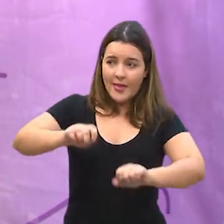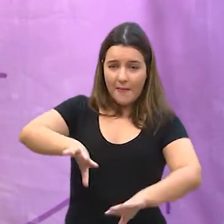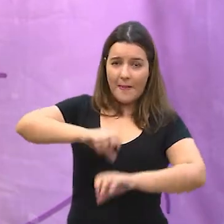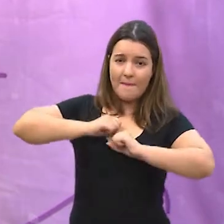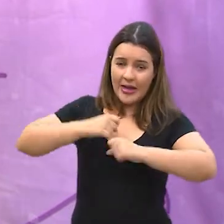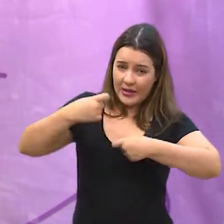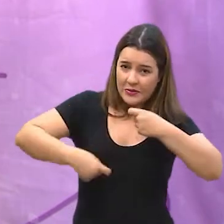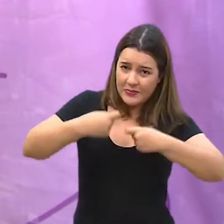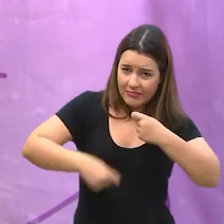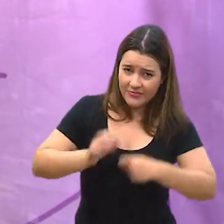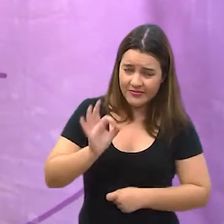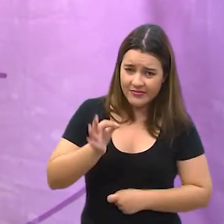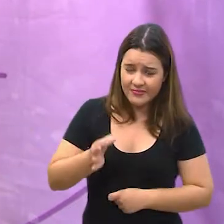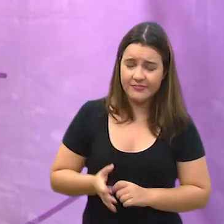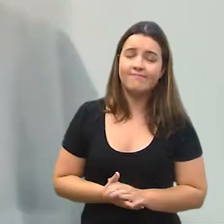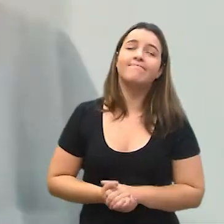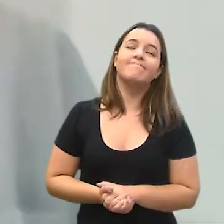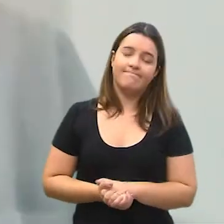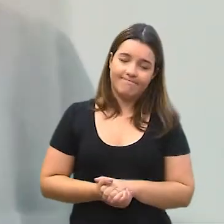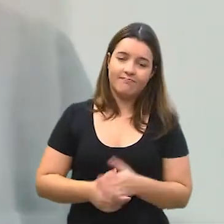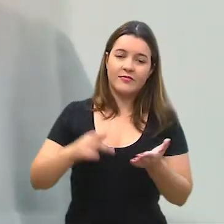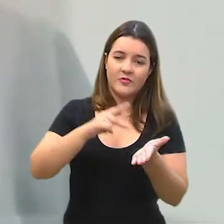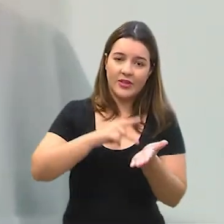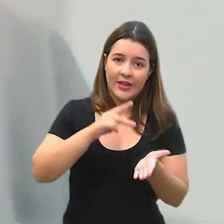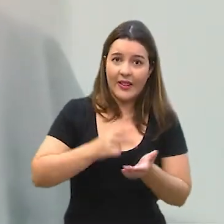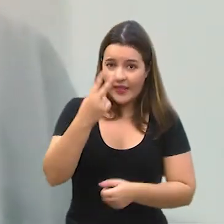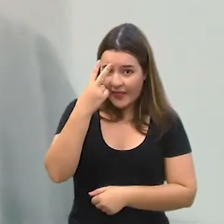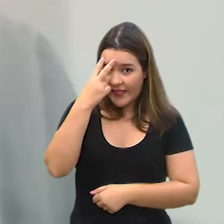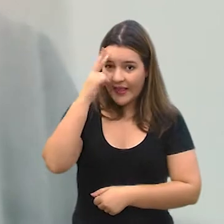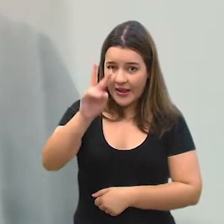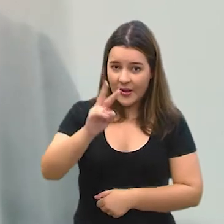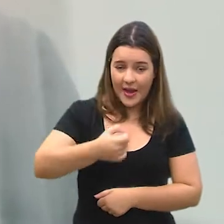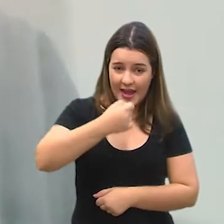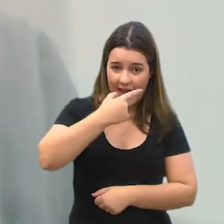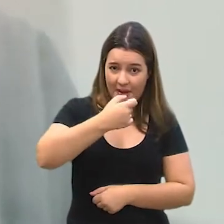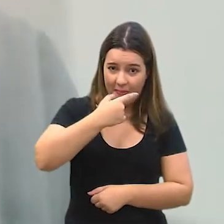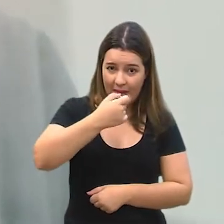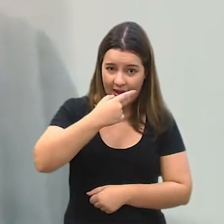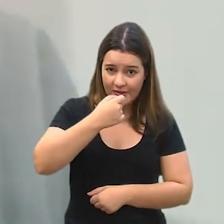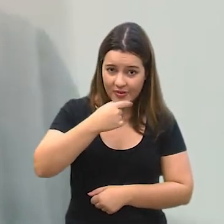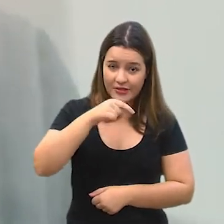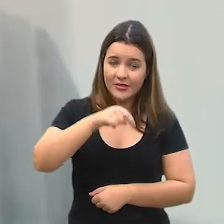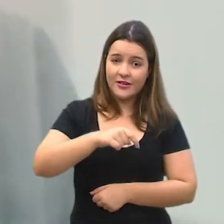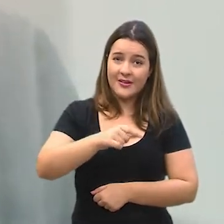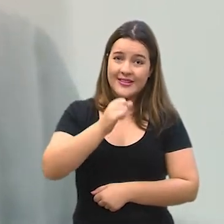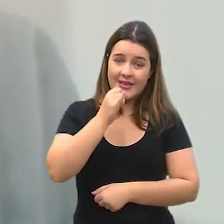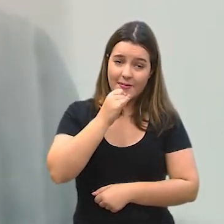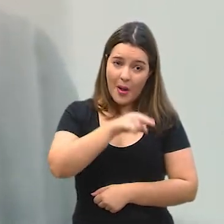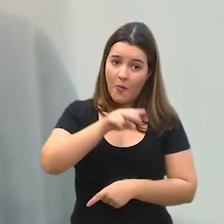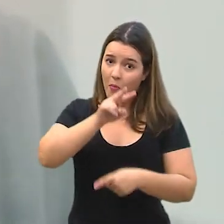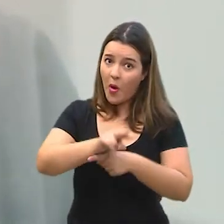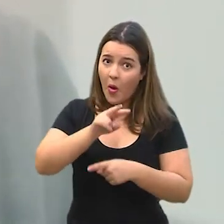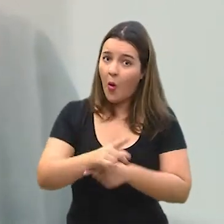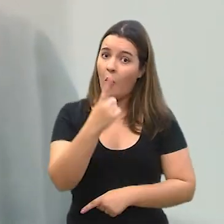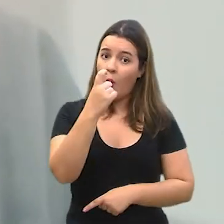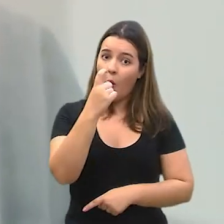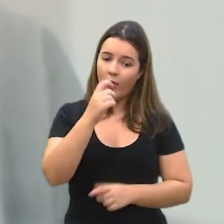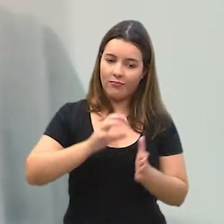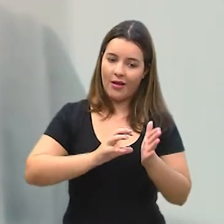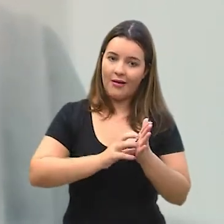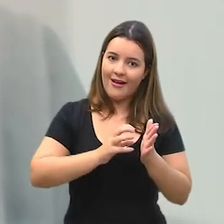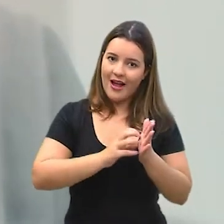no controle da doença, né? E como a gente já conhece o vírus há bastante tempo, a gente sabe, né, todas as formas de transmissão, a gente